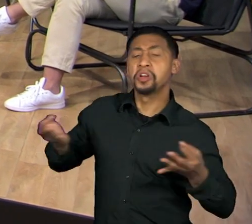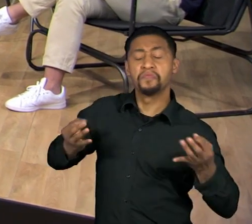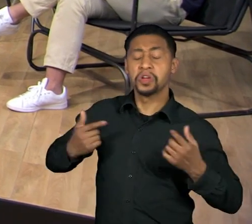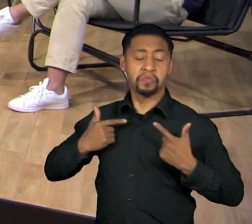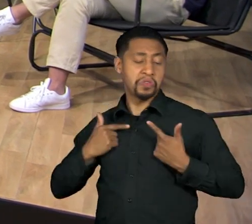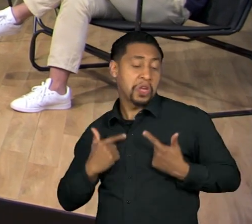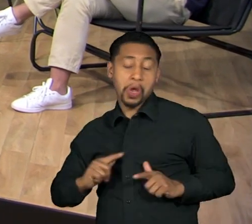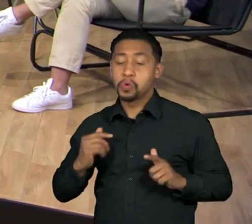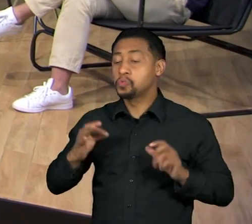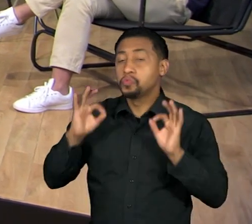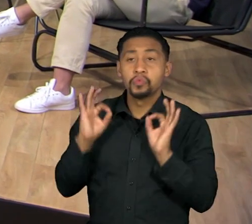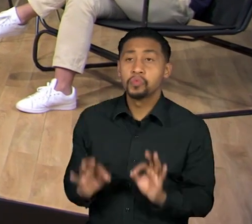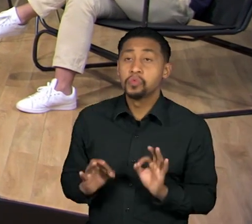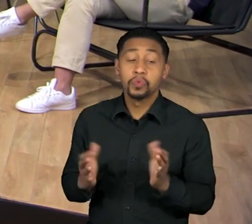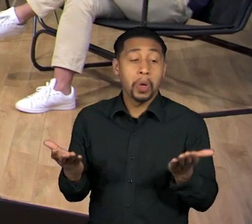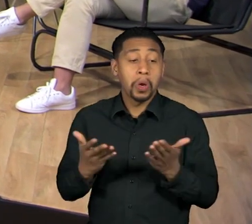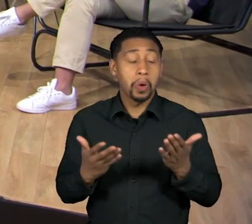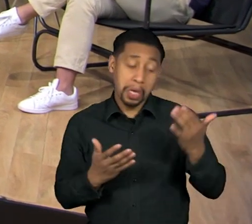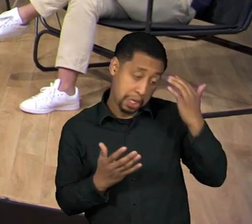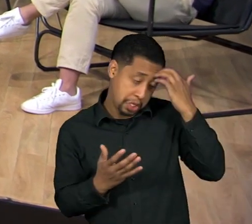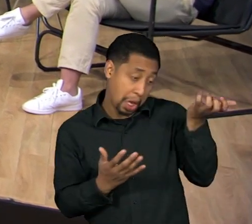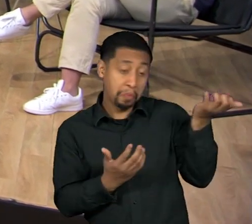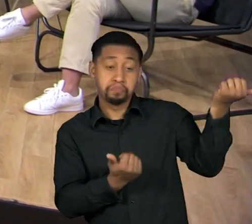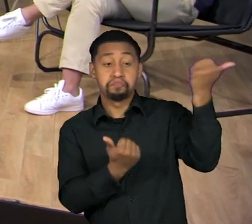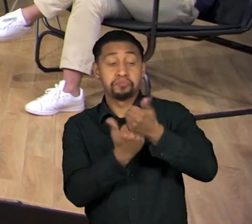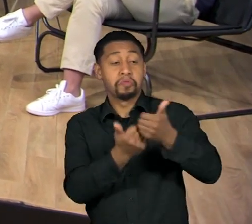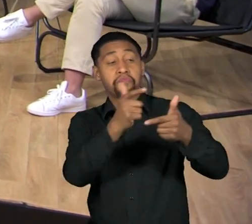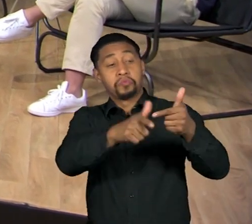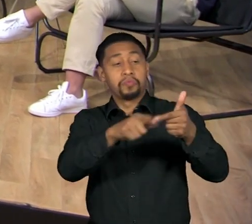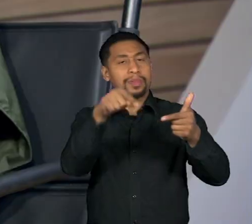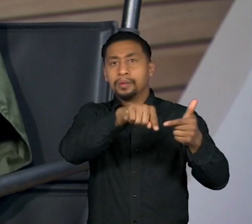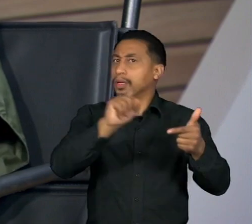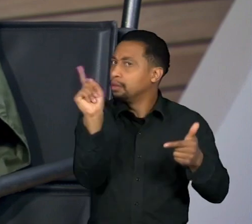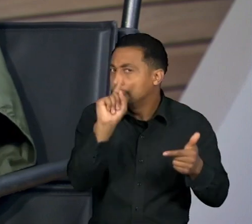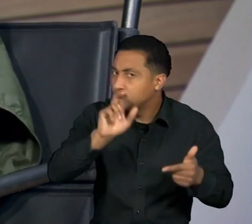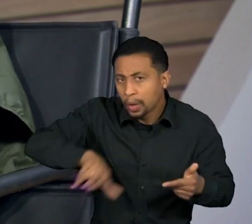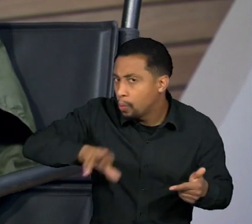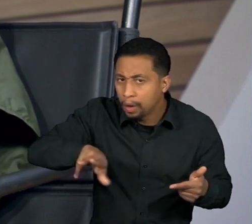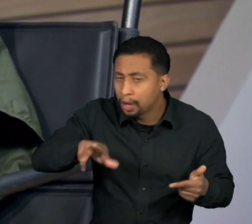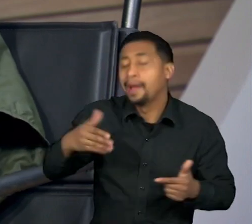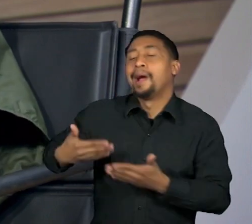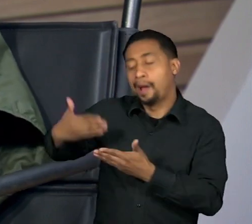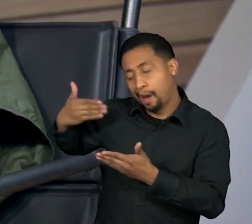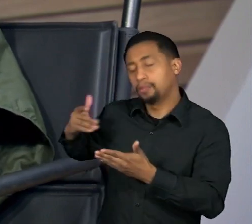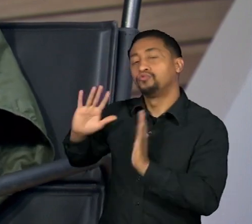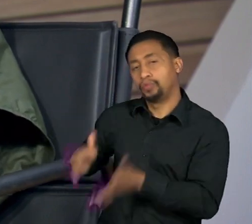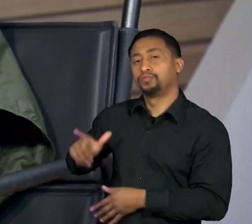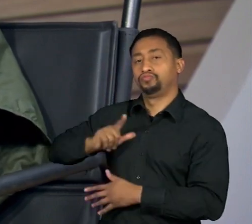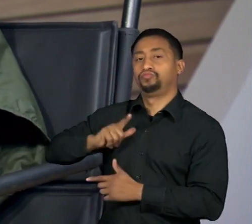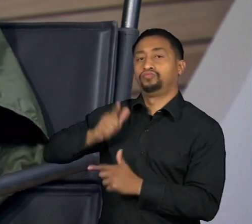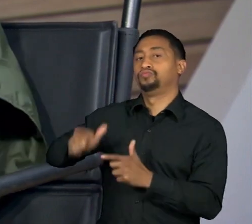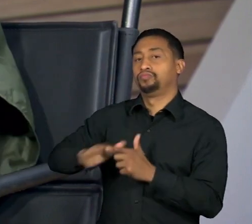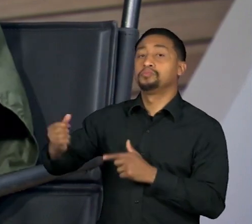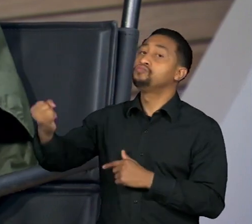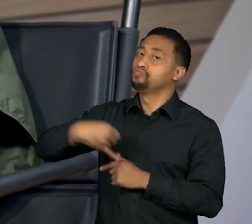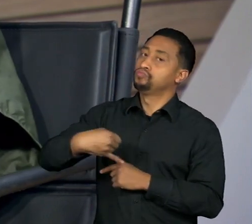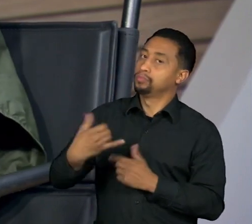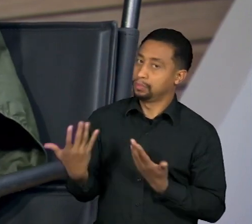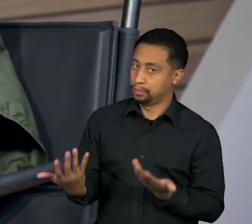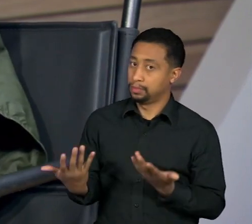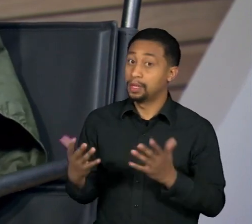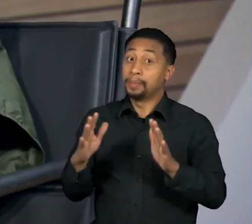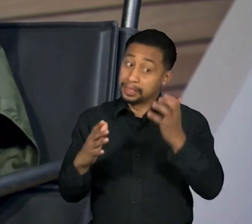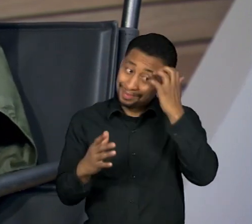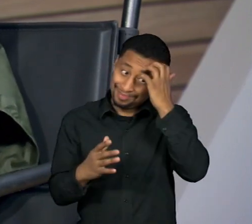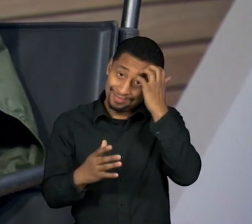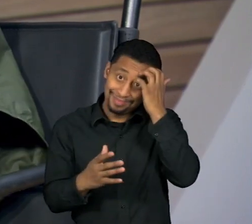e, de repente, entra um processo automatizado que traz problemas. Bom, isso é um. 2, eu acho que quando a gente está usando a